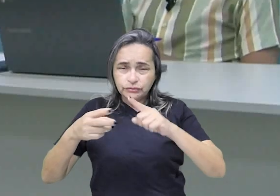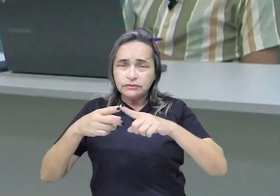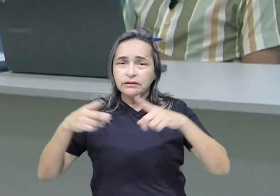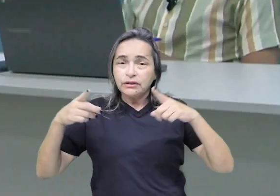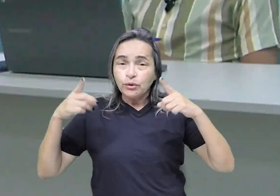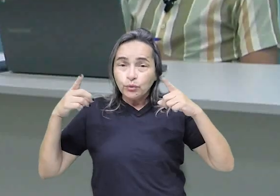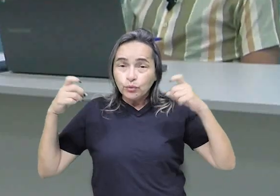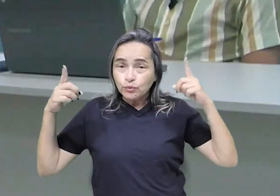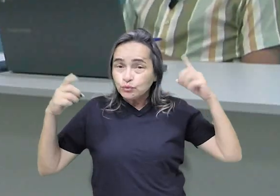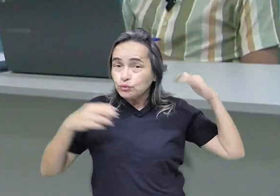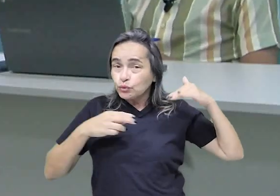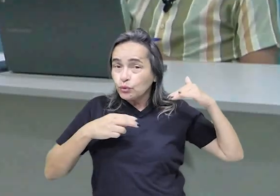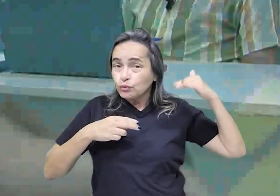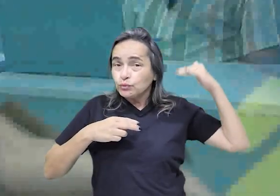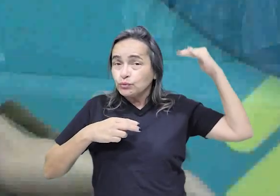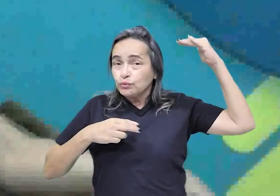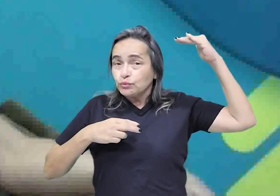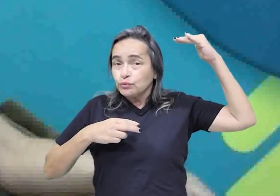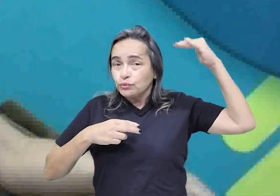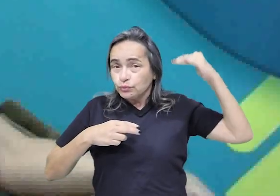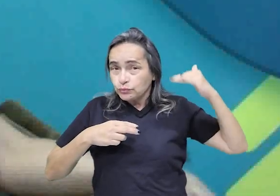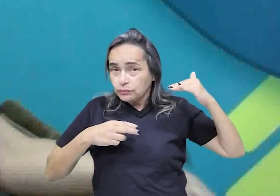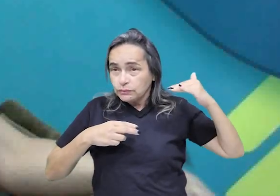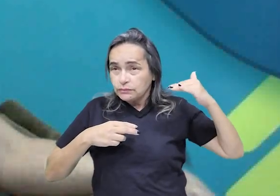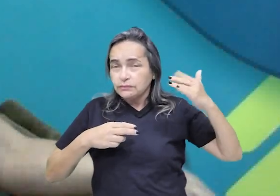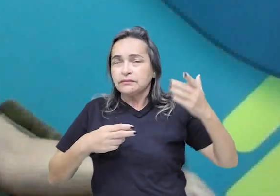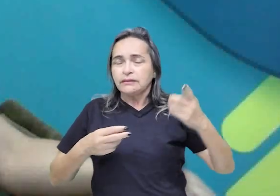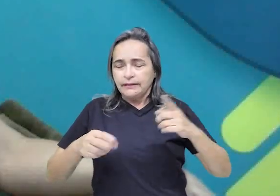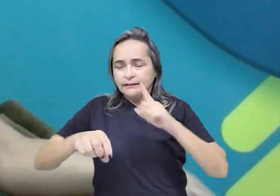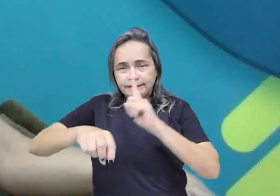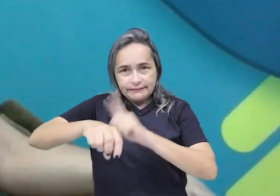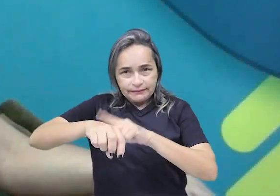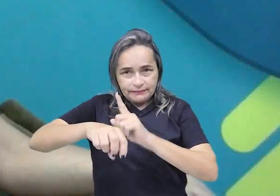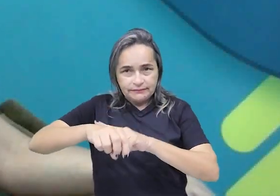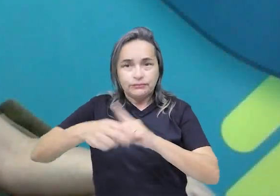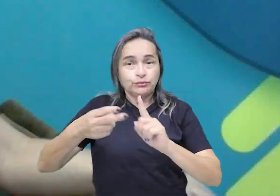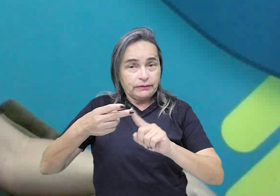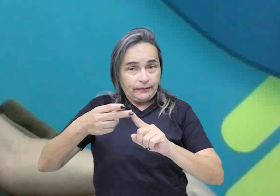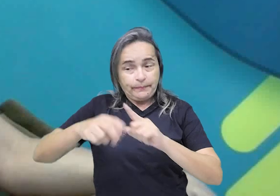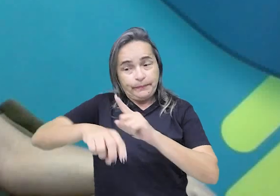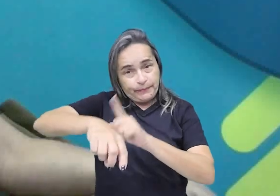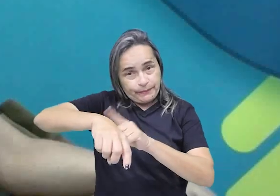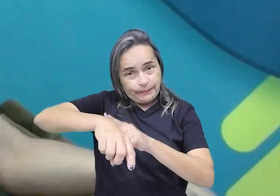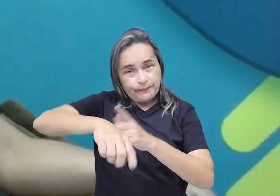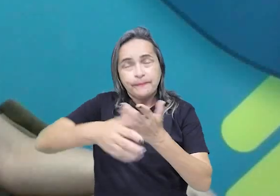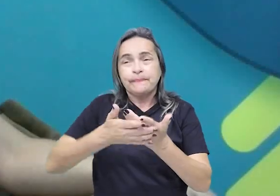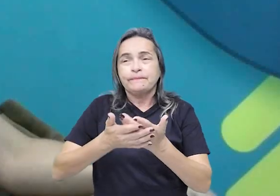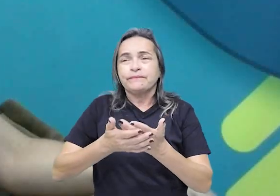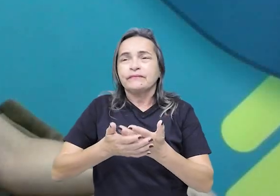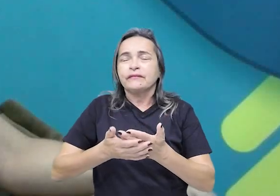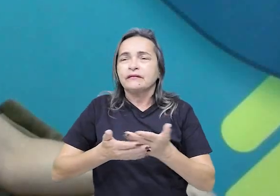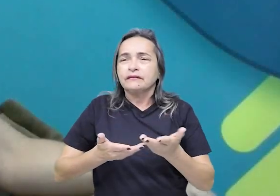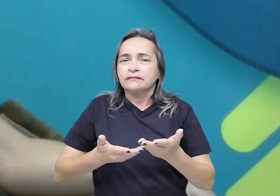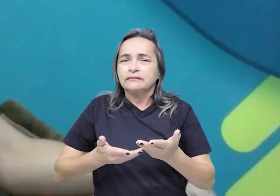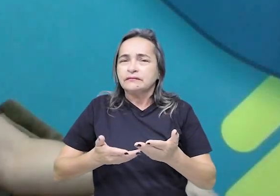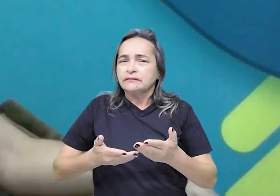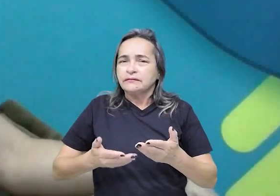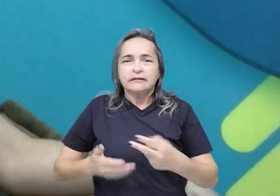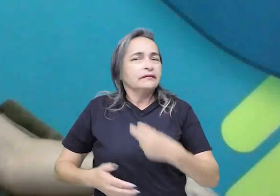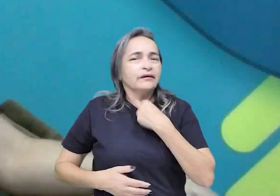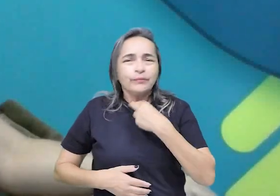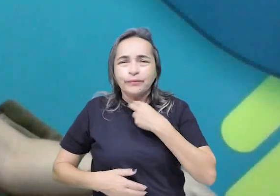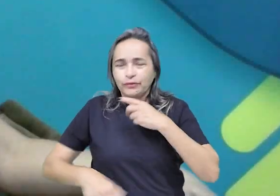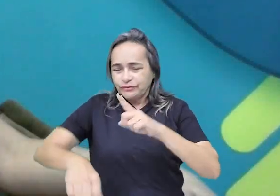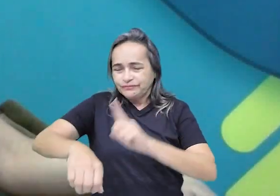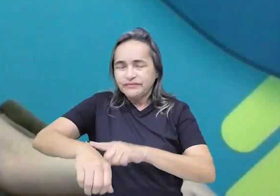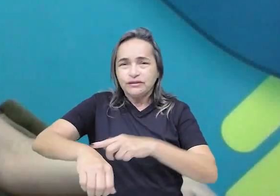intensidade com que você vai estar usando, né? Não pode ser muito alto, e o tempo. Entendi. Certo? Então eu não posso passar mais de 2 horas com